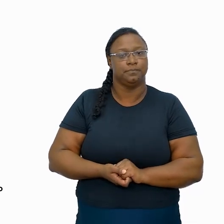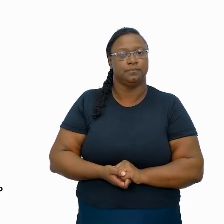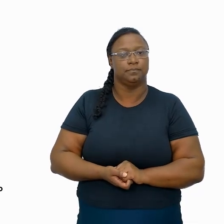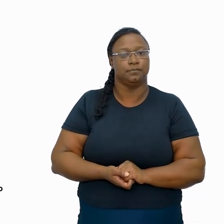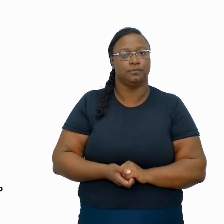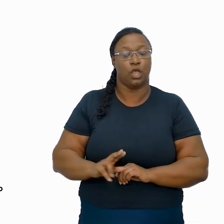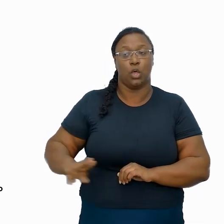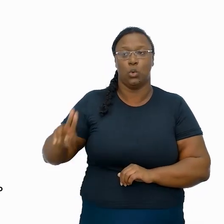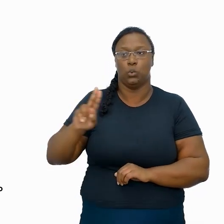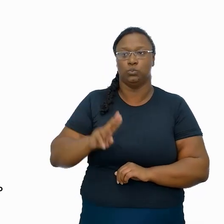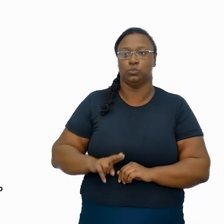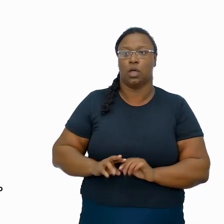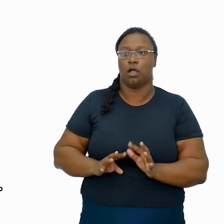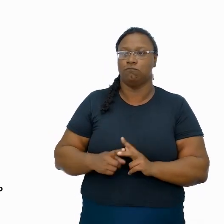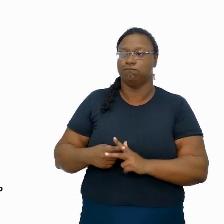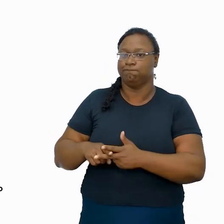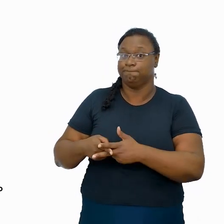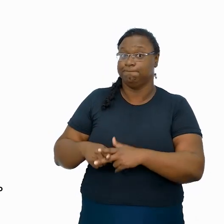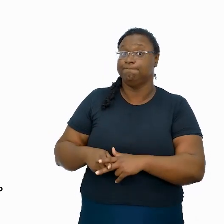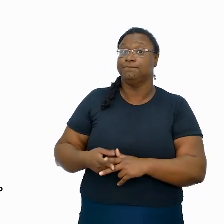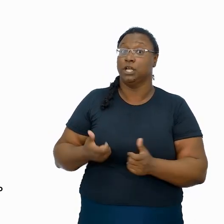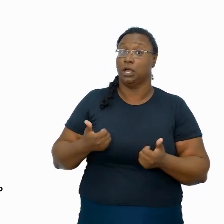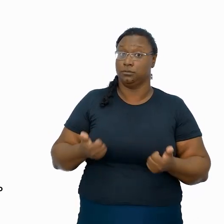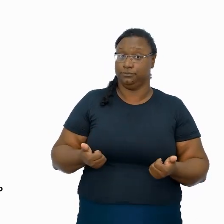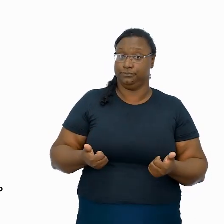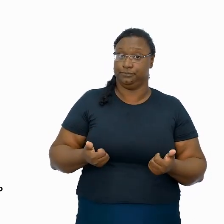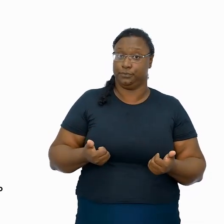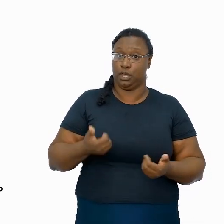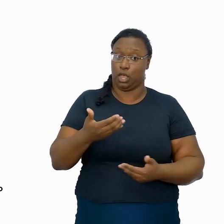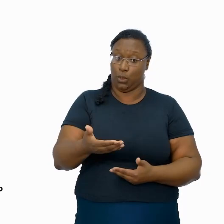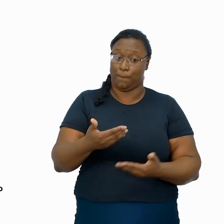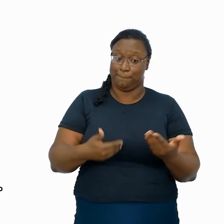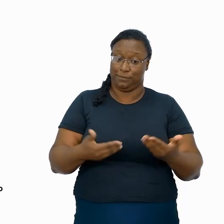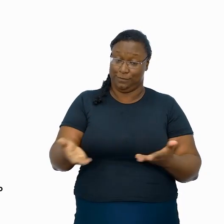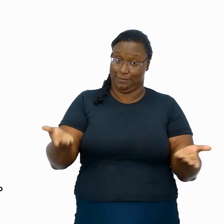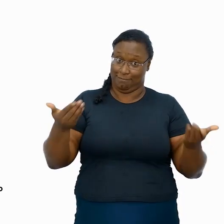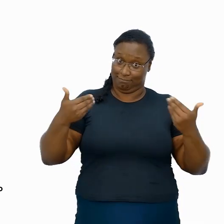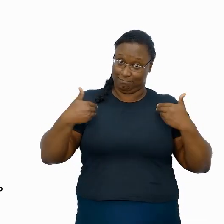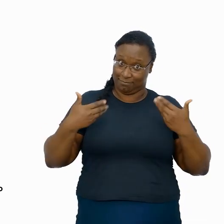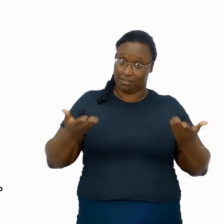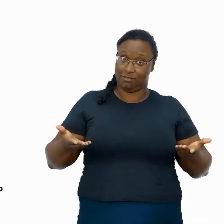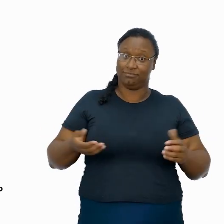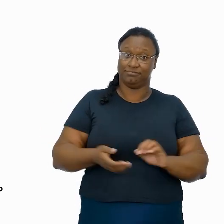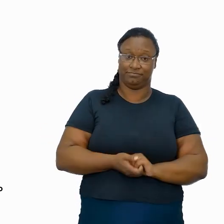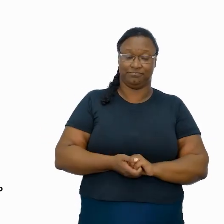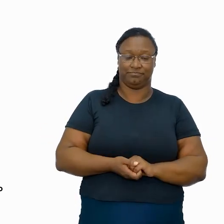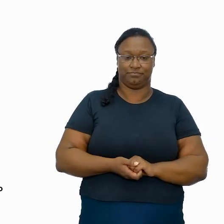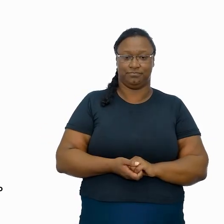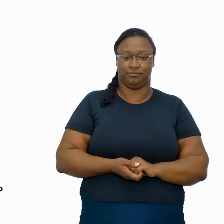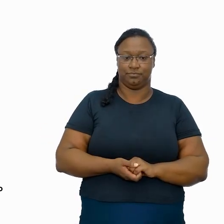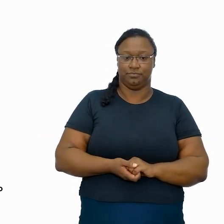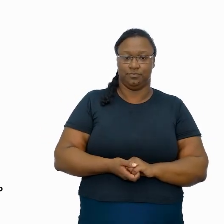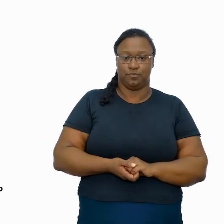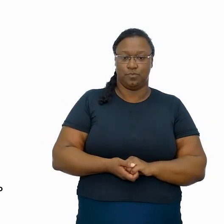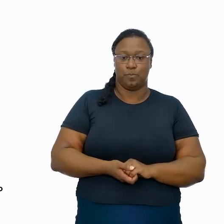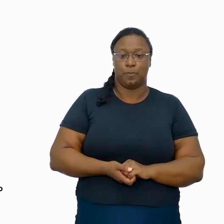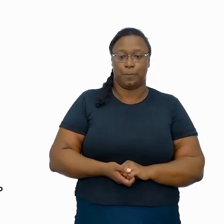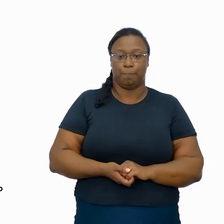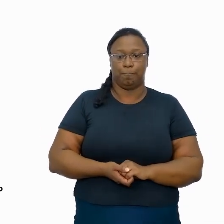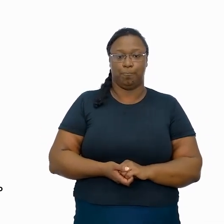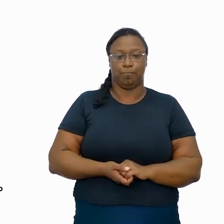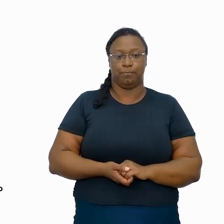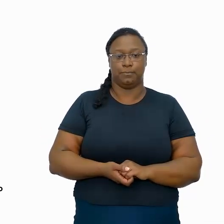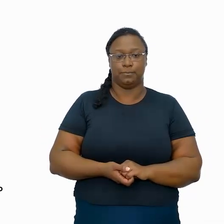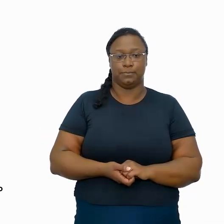utilizar essa ferramenta de alguma forma, né? E compartilhem com a gente, né, o que vocês estão fazendo aí. Outra coisa,